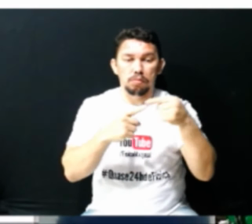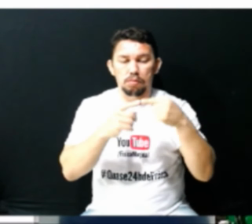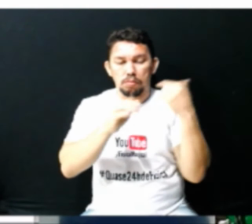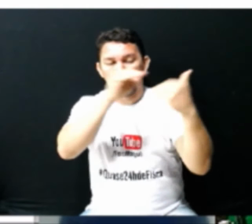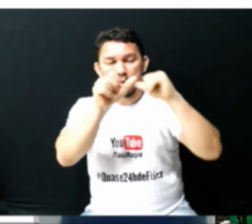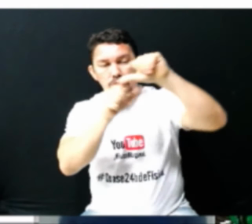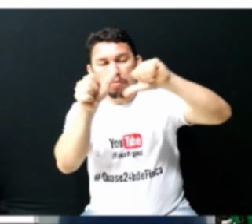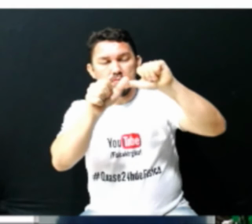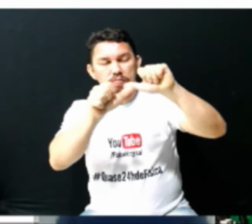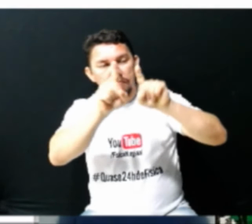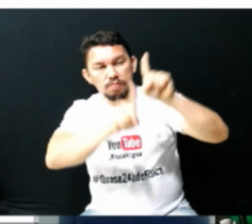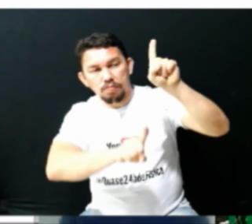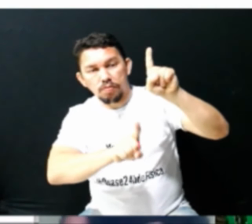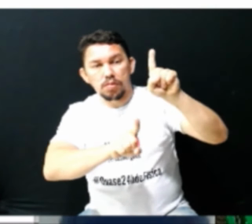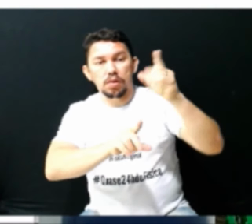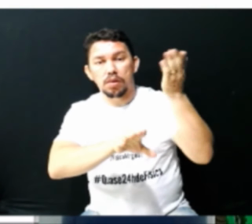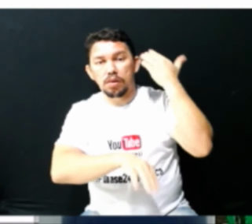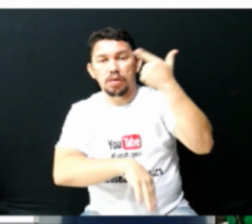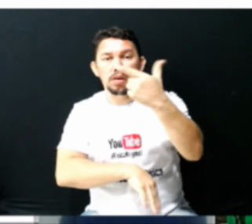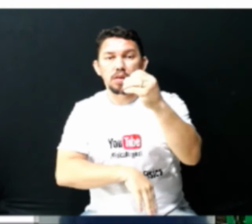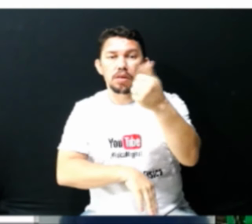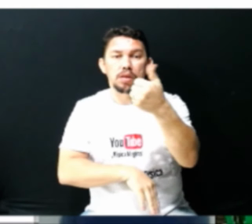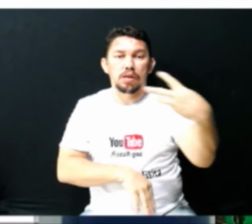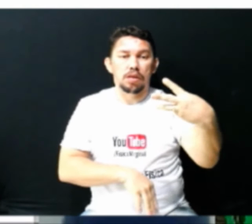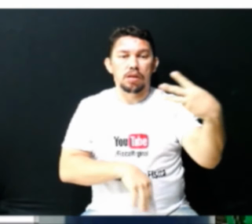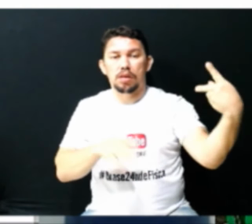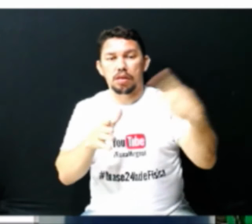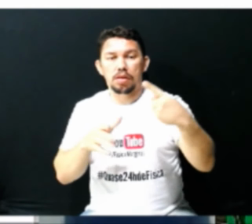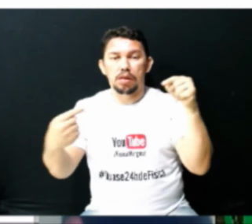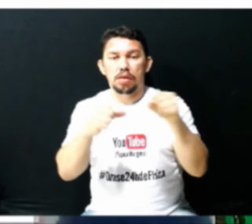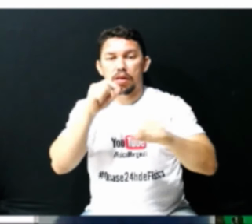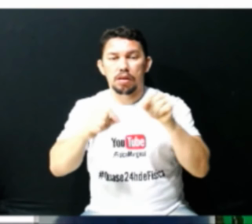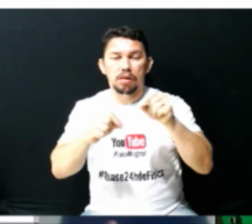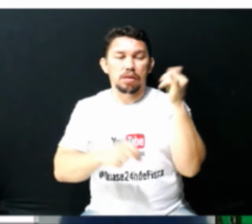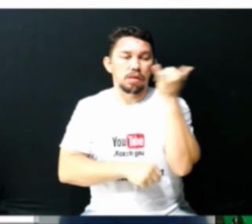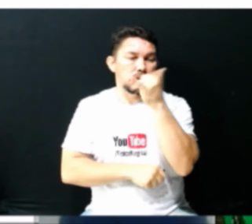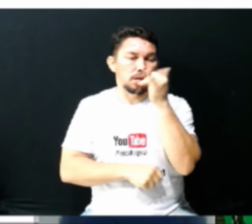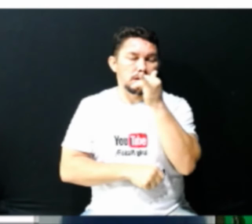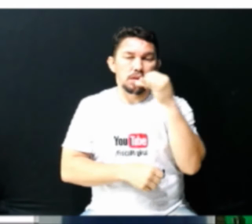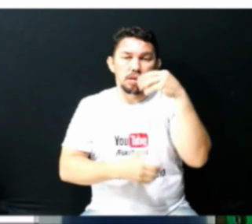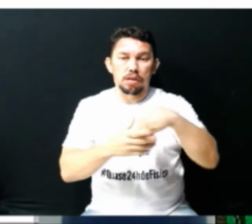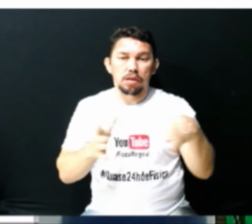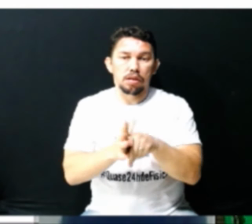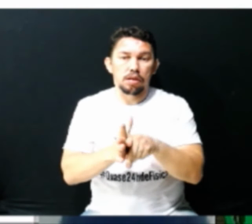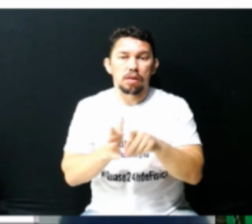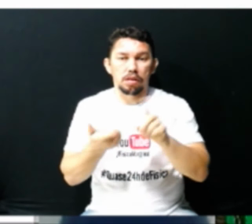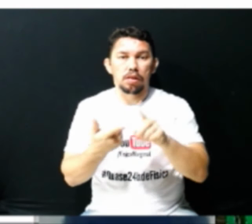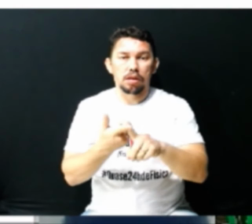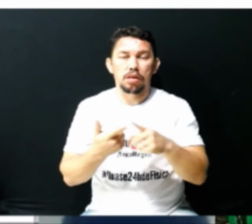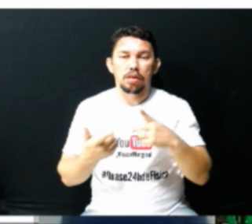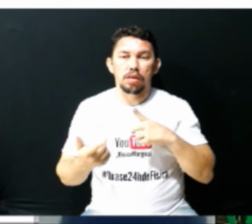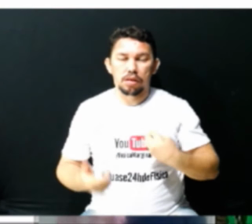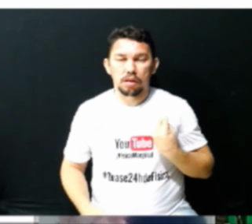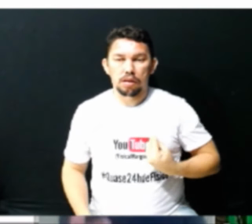exemplo, até 2013 não havia caído nenhuma questão de eletromagnetismo. Quando chegou em 2013 caiu essa questão daqui, que